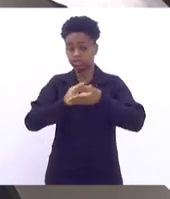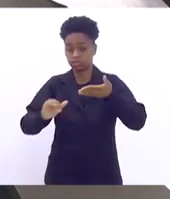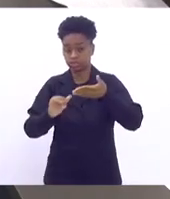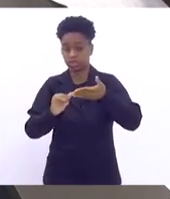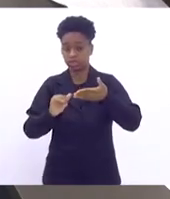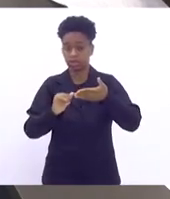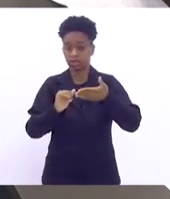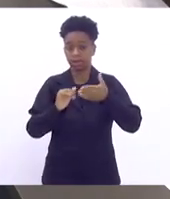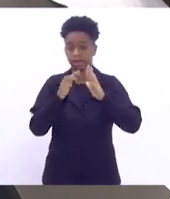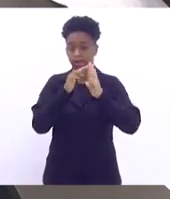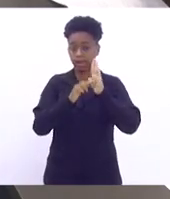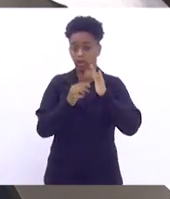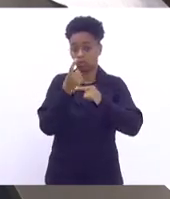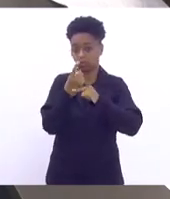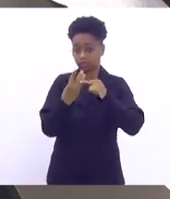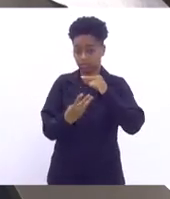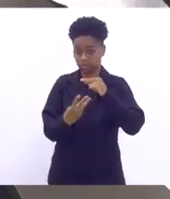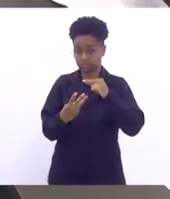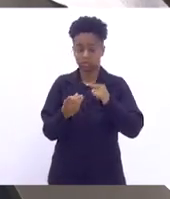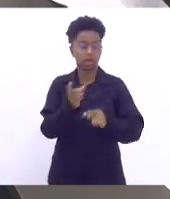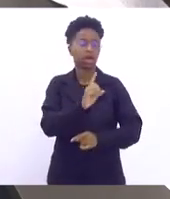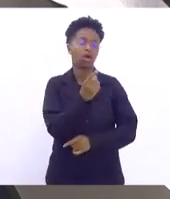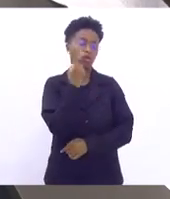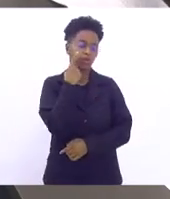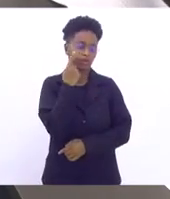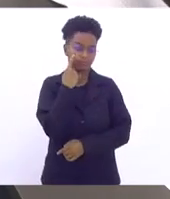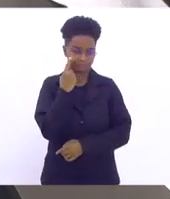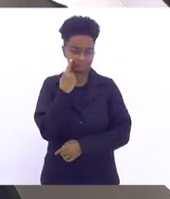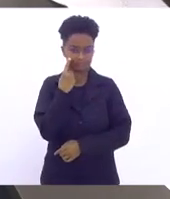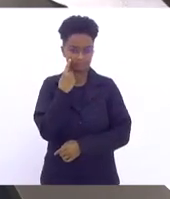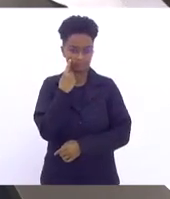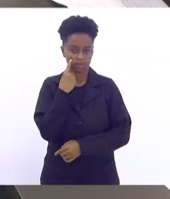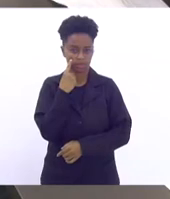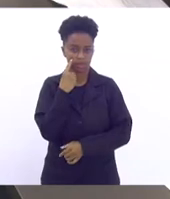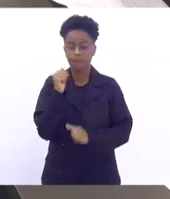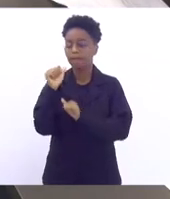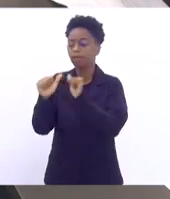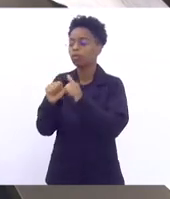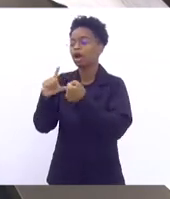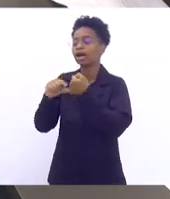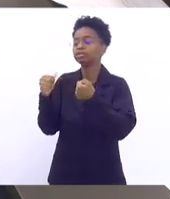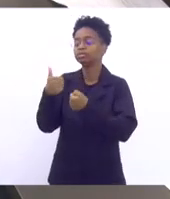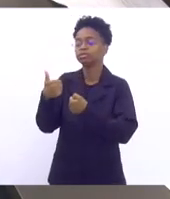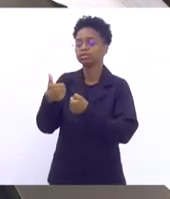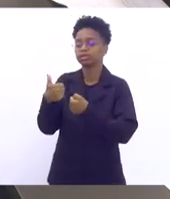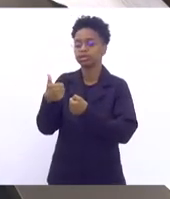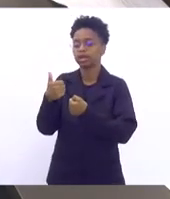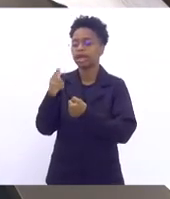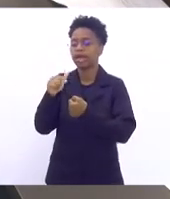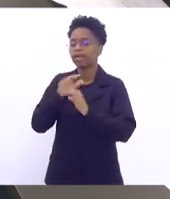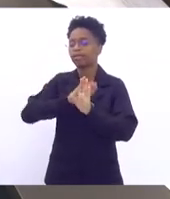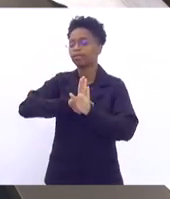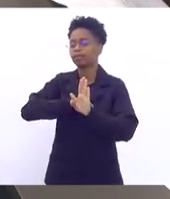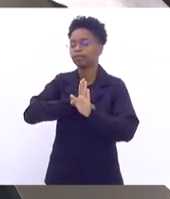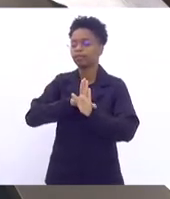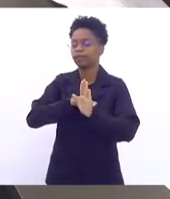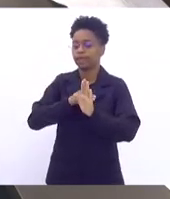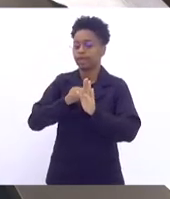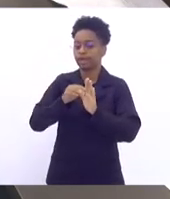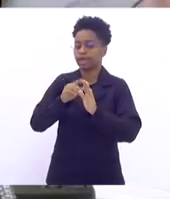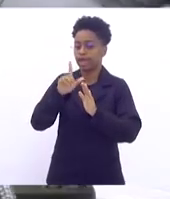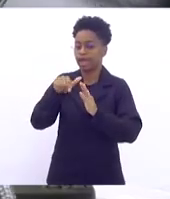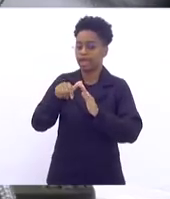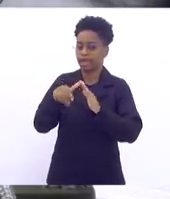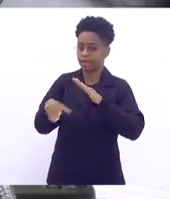apoiamento não olha só ela altera o artigo primeiro ela dá uma pegadinha não ela é uma uma Emenda modificativa